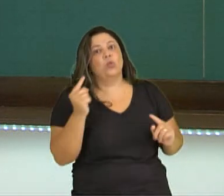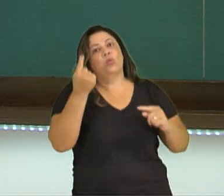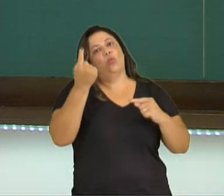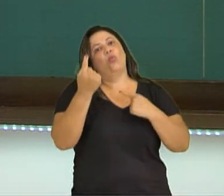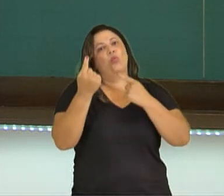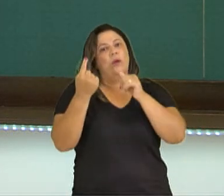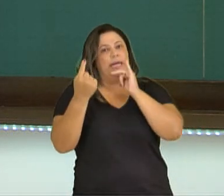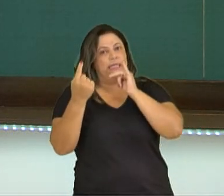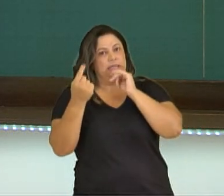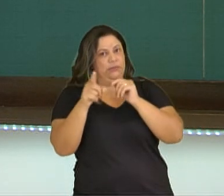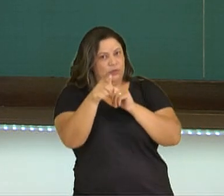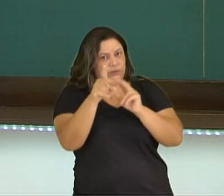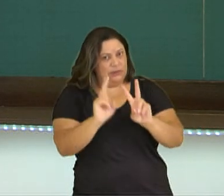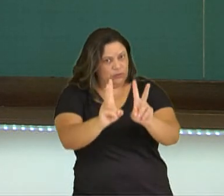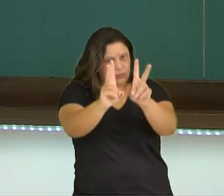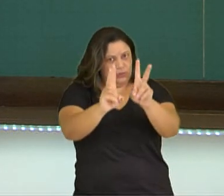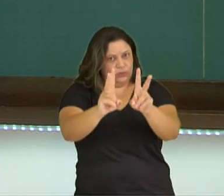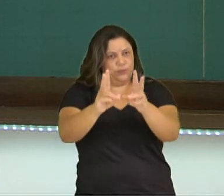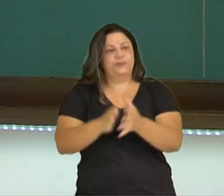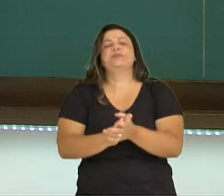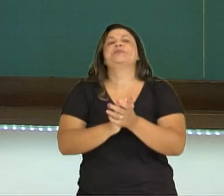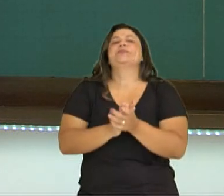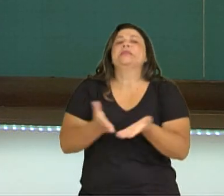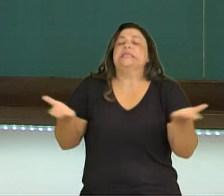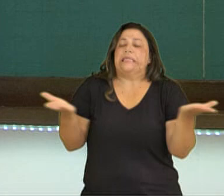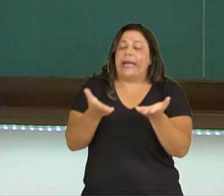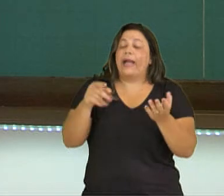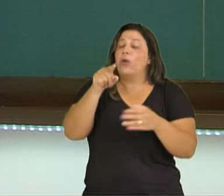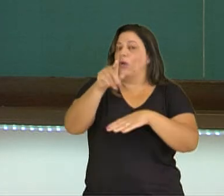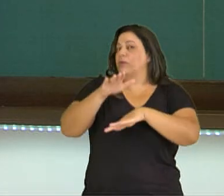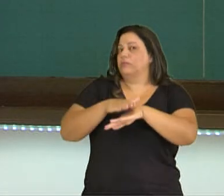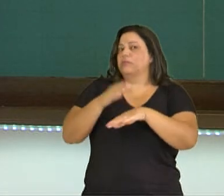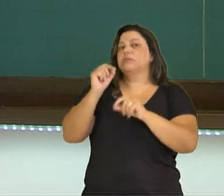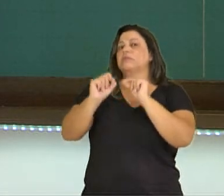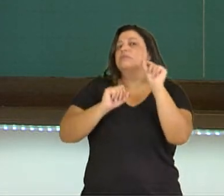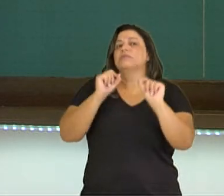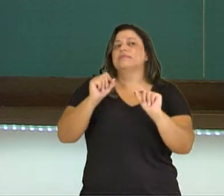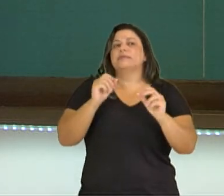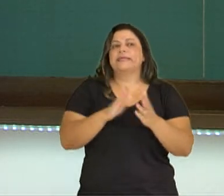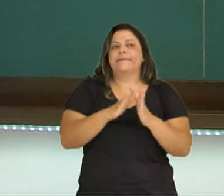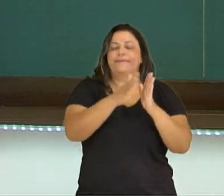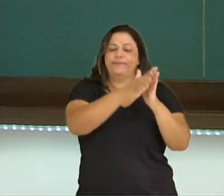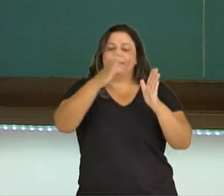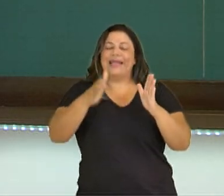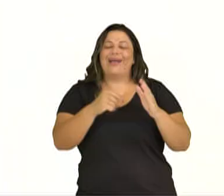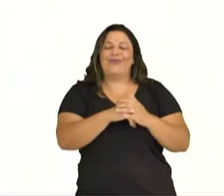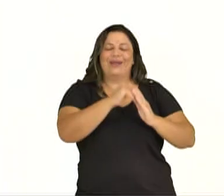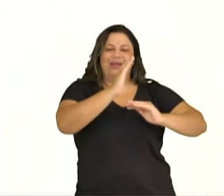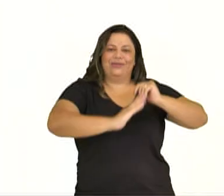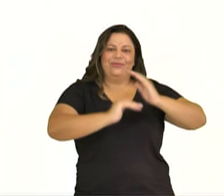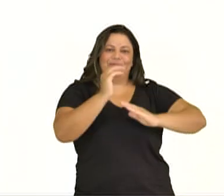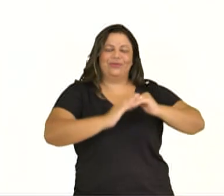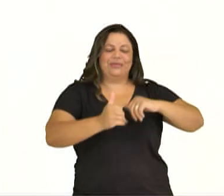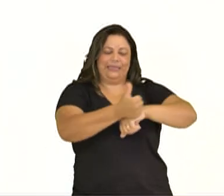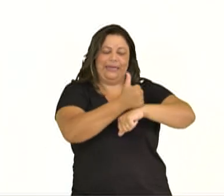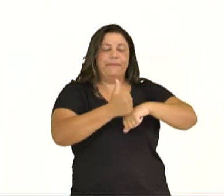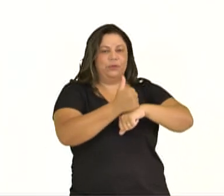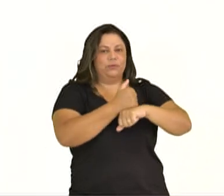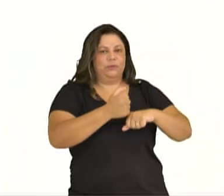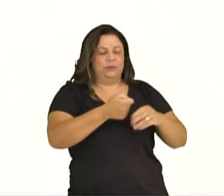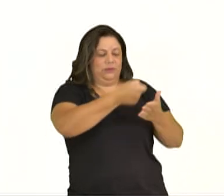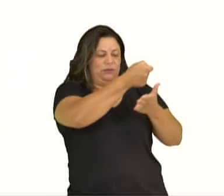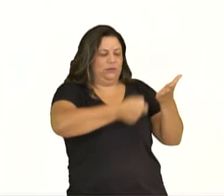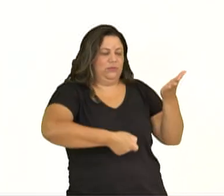aqui. Agora, na sequência, o que vocês vão fazer? Ao lado da profissão que você listou ali, dos